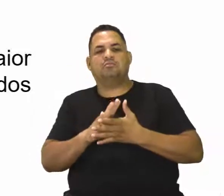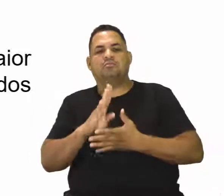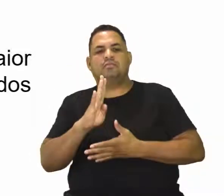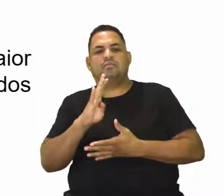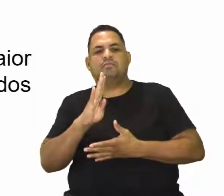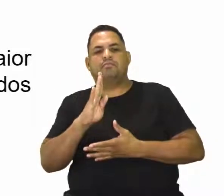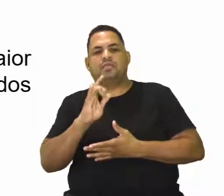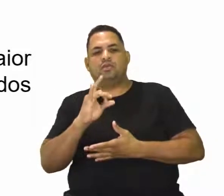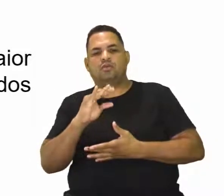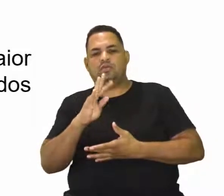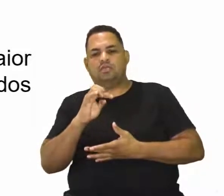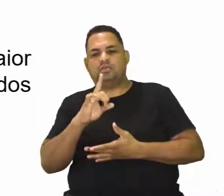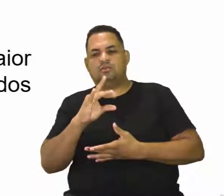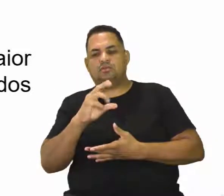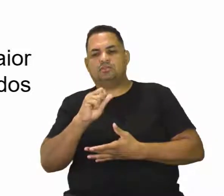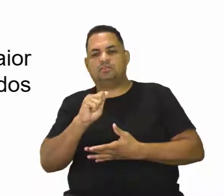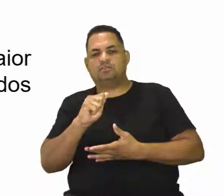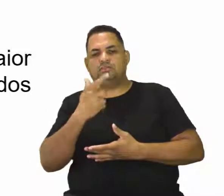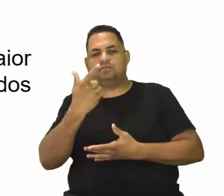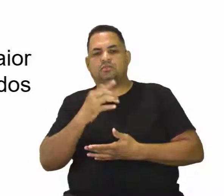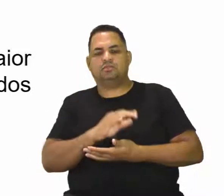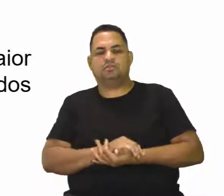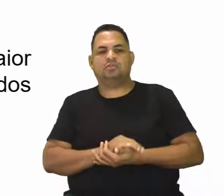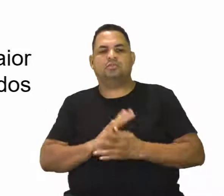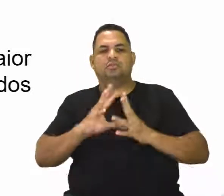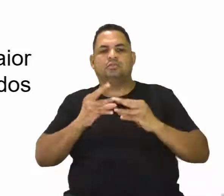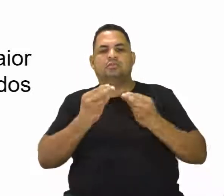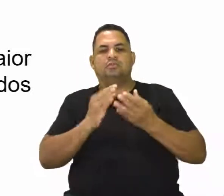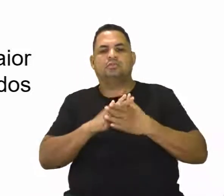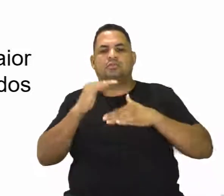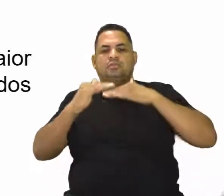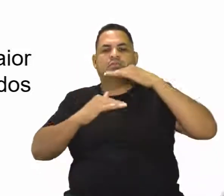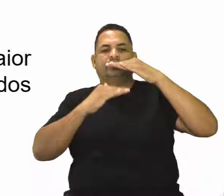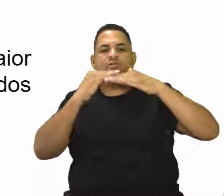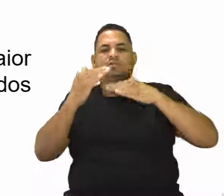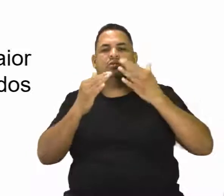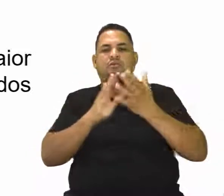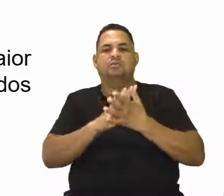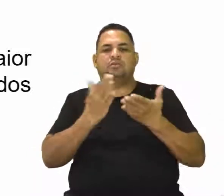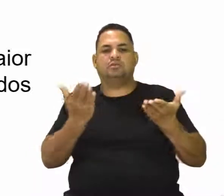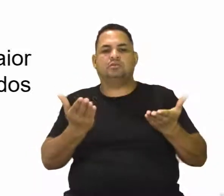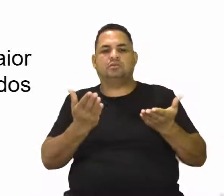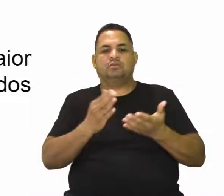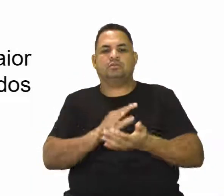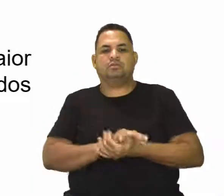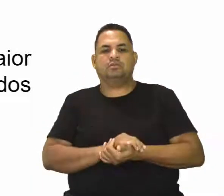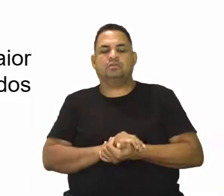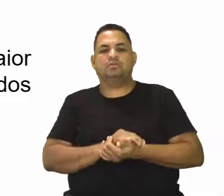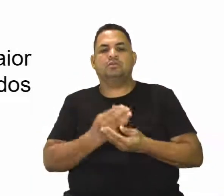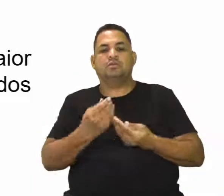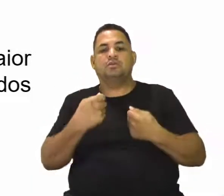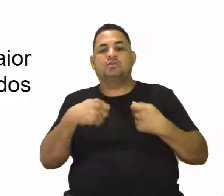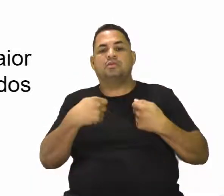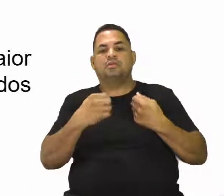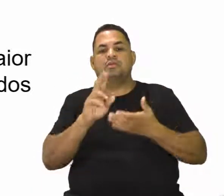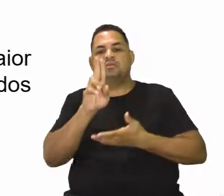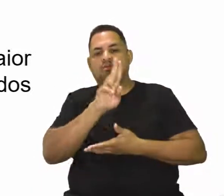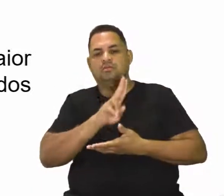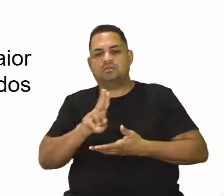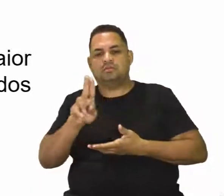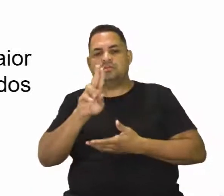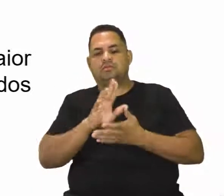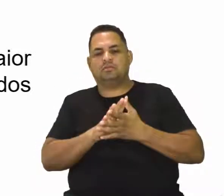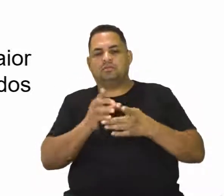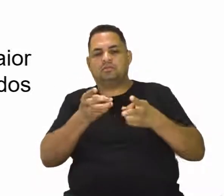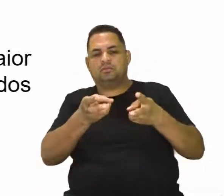a biotecnologia. Tudo isso foi desenvolvido uma maior demanda sobre o